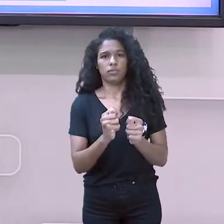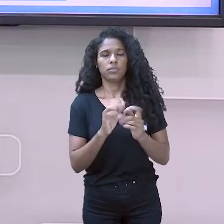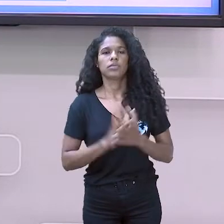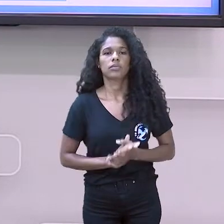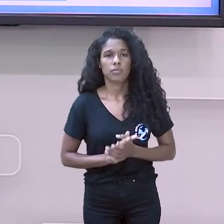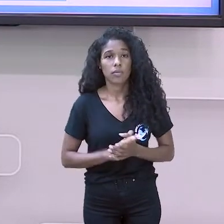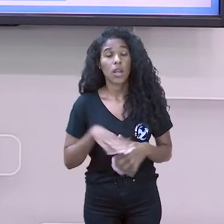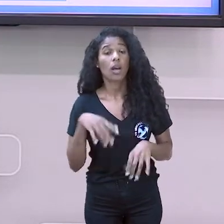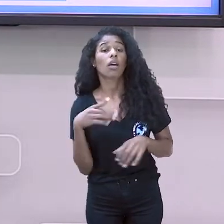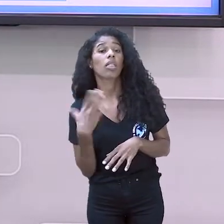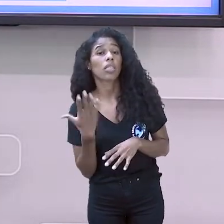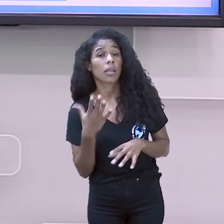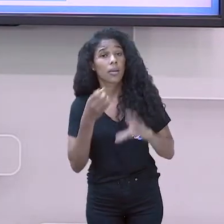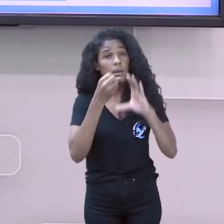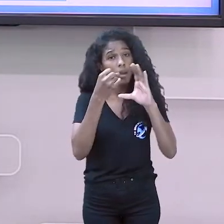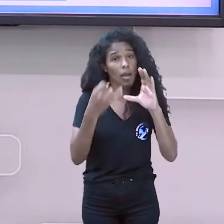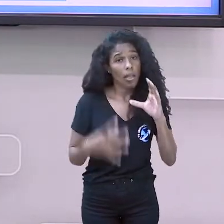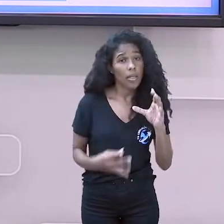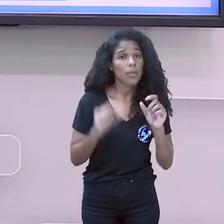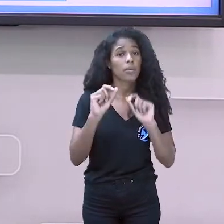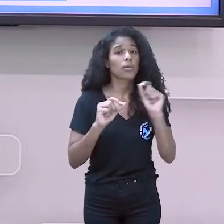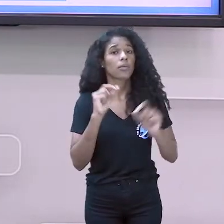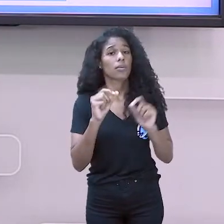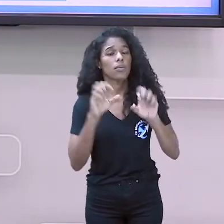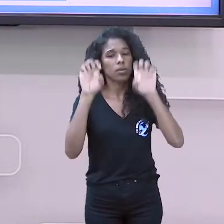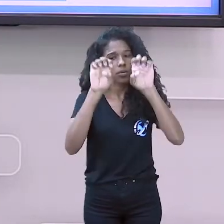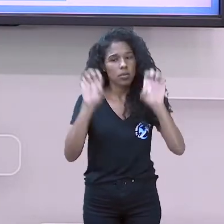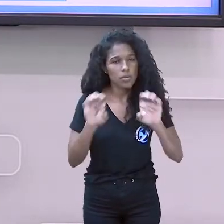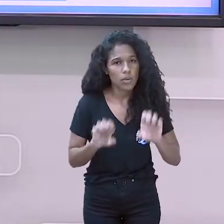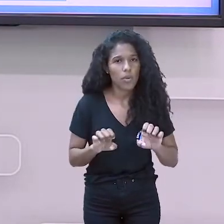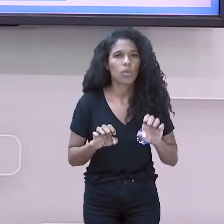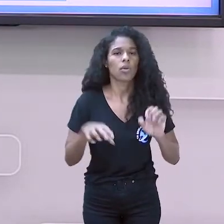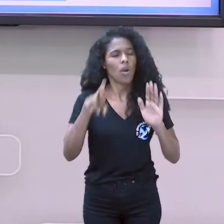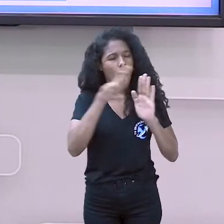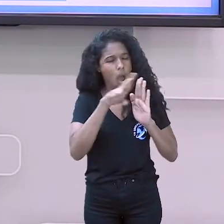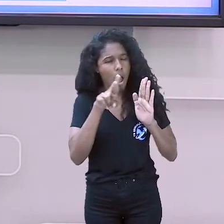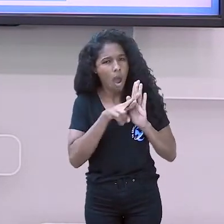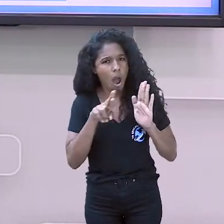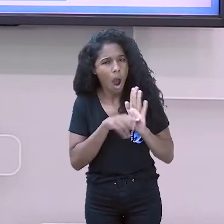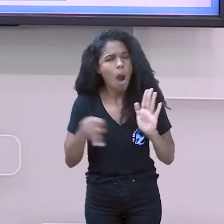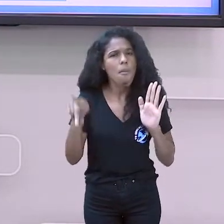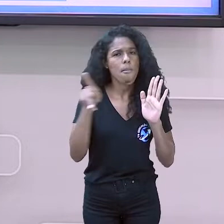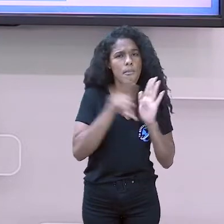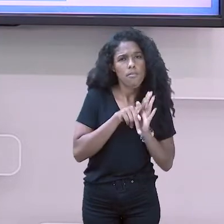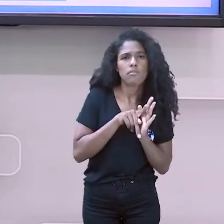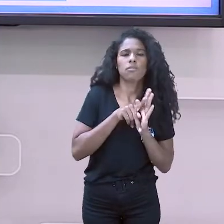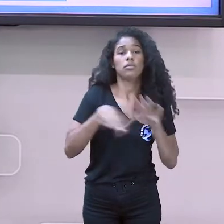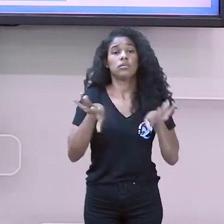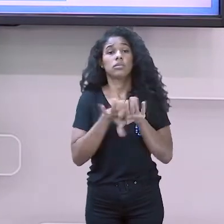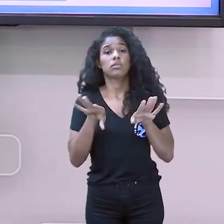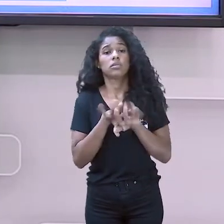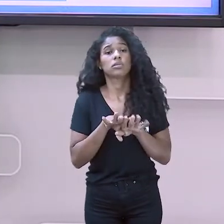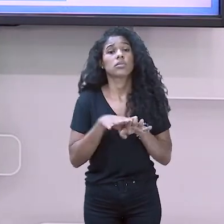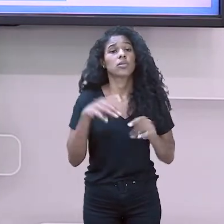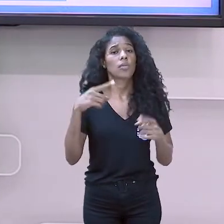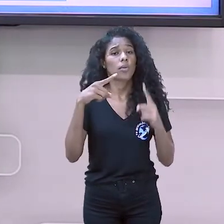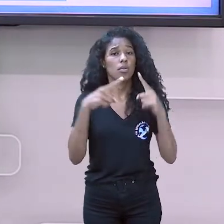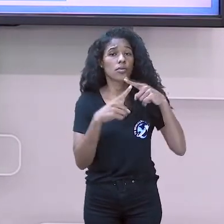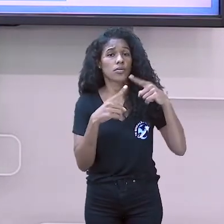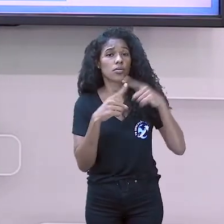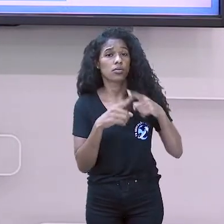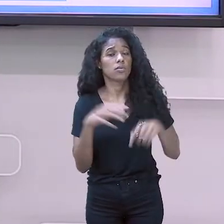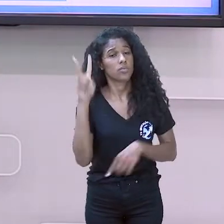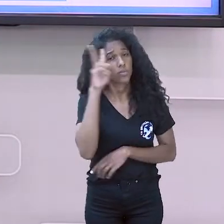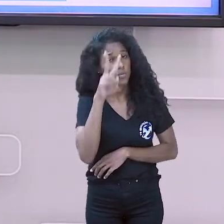possui elementos e estruturas que são muito bem marcados, sendo que o tipo de história pode indicar, sim, o tipo